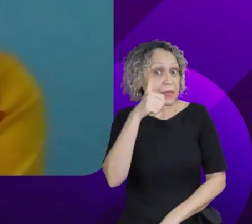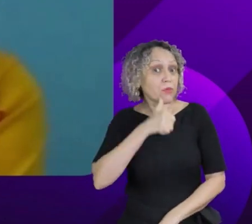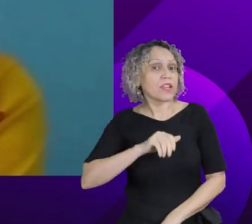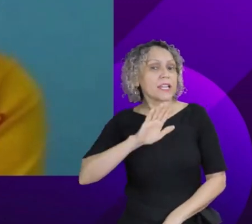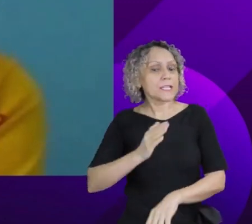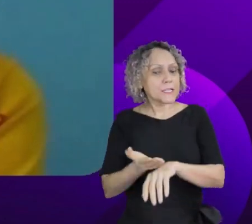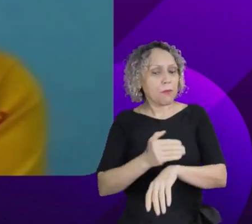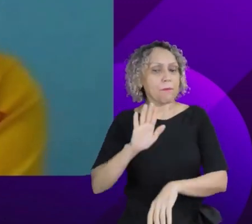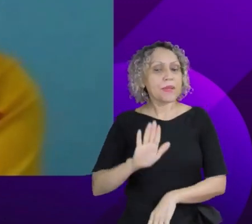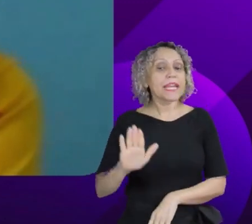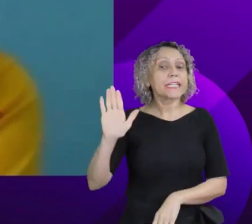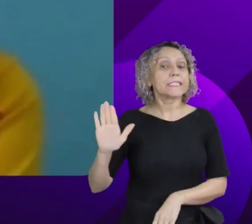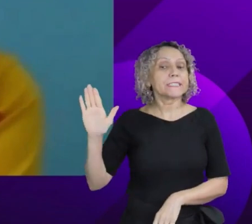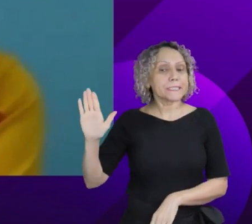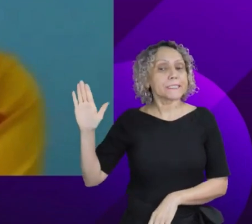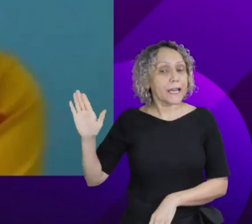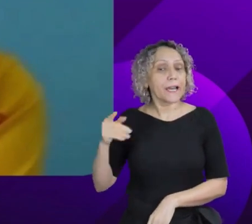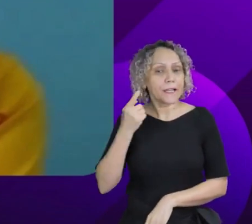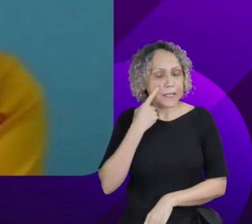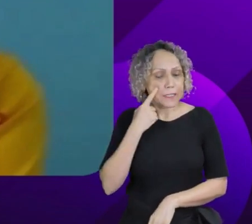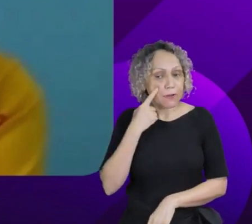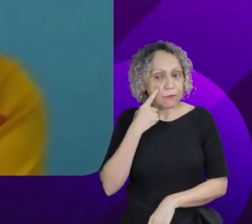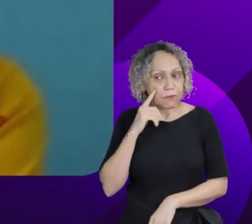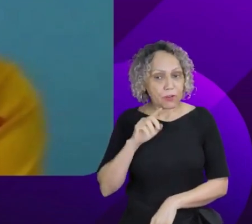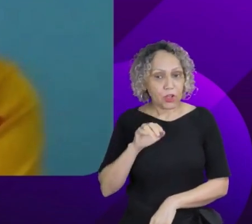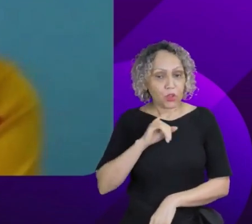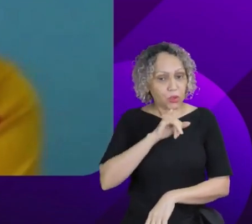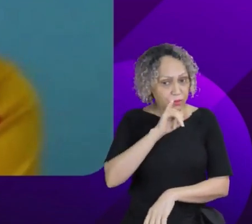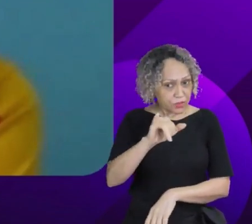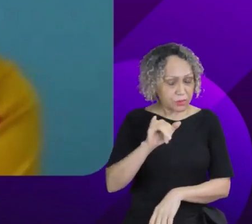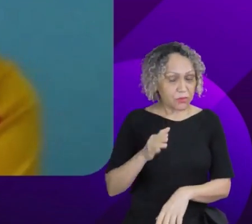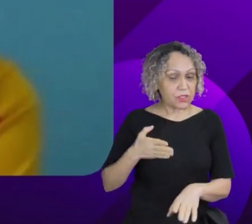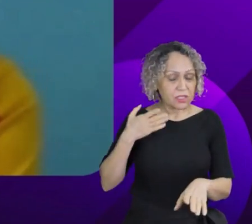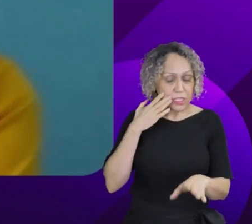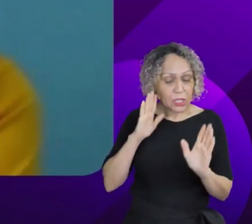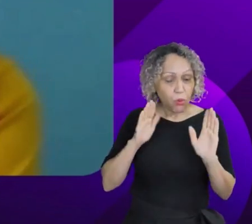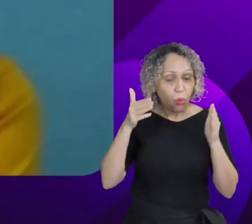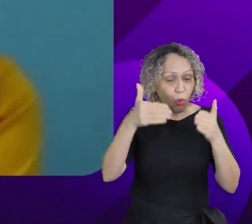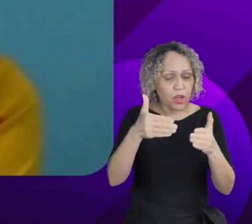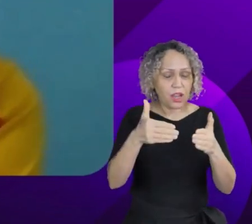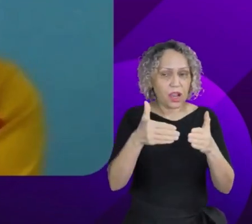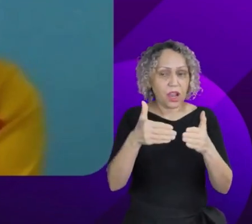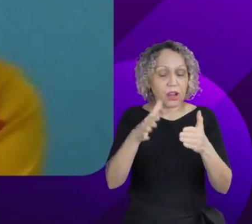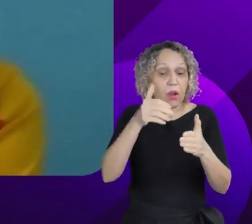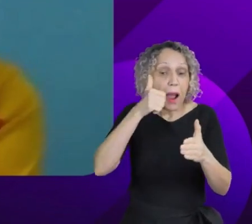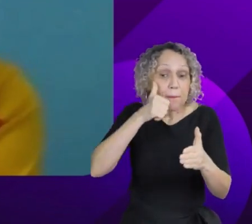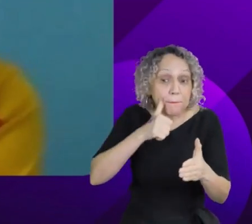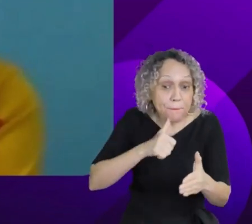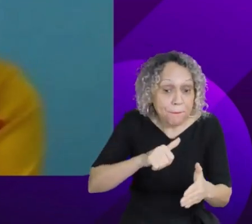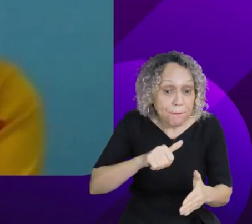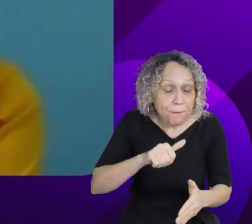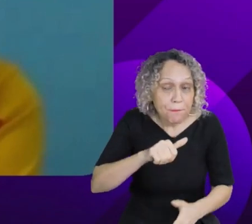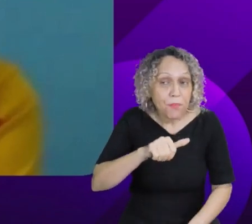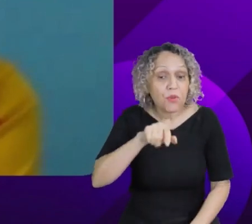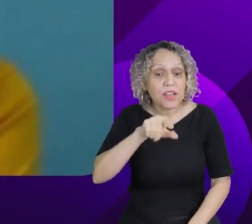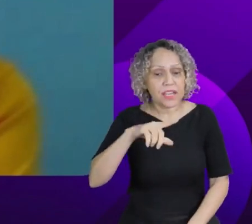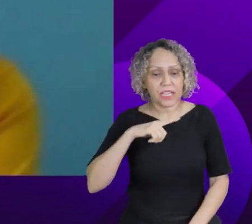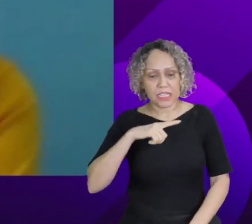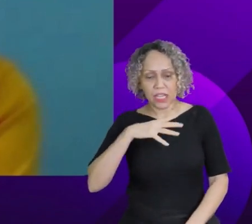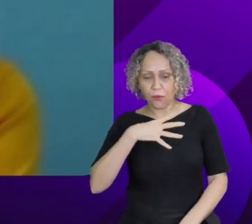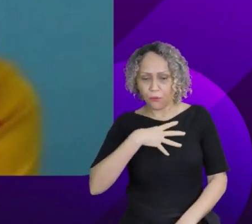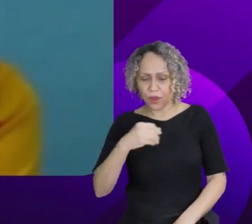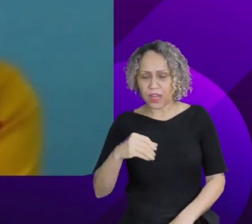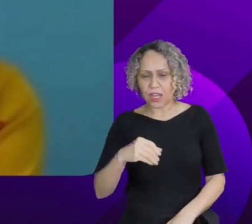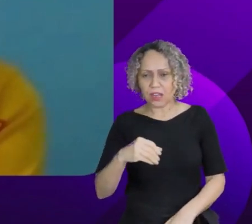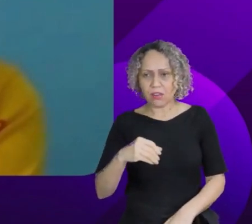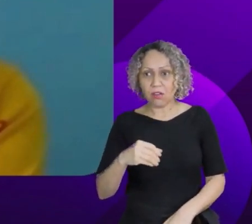olhar para atender a essa demanda, né? Para atender a questão da mãe com o filho, que muitas vezes trabalha, tem que levar o